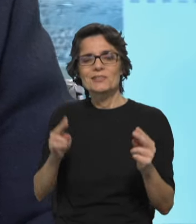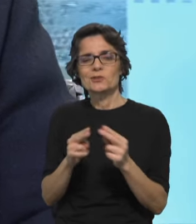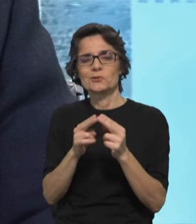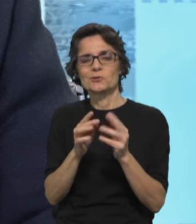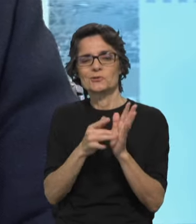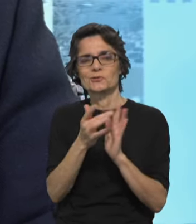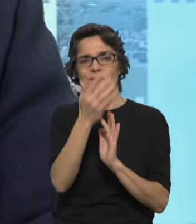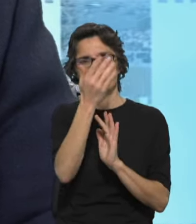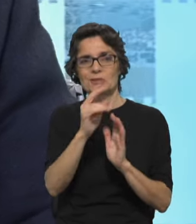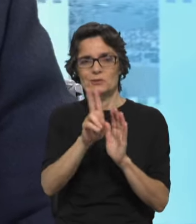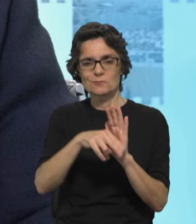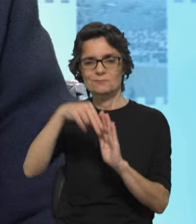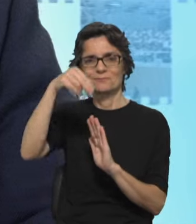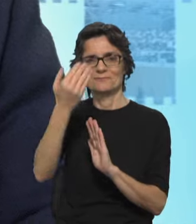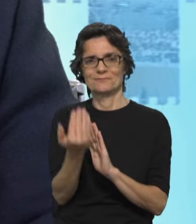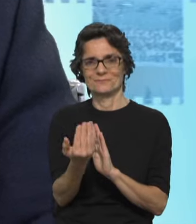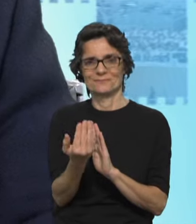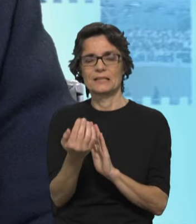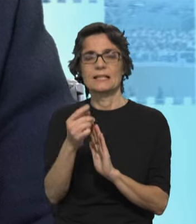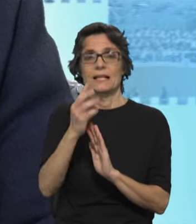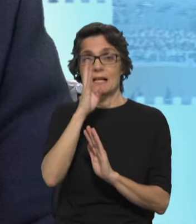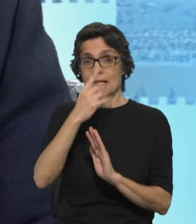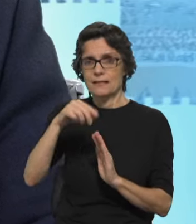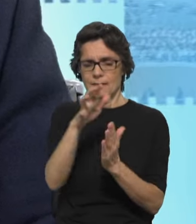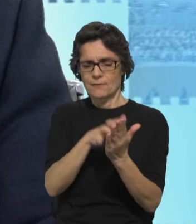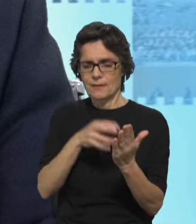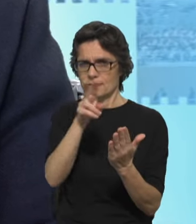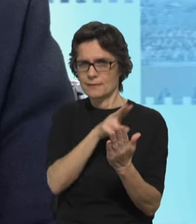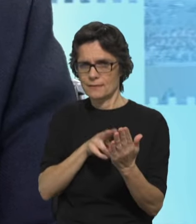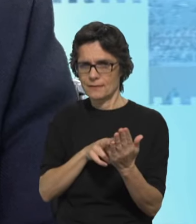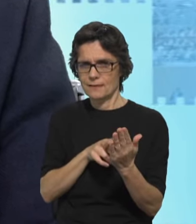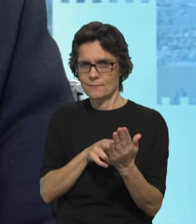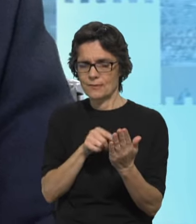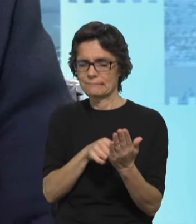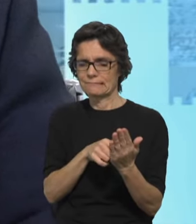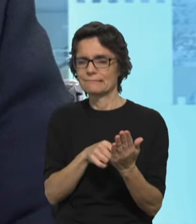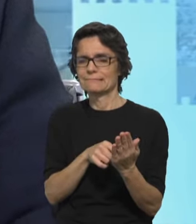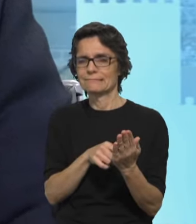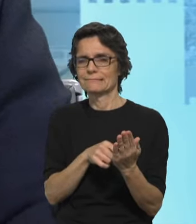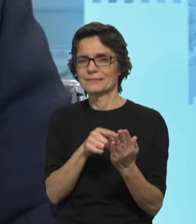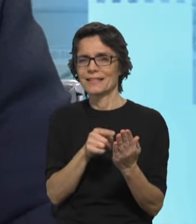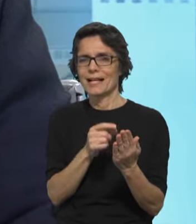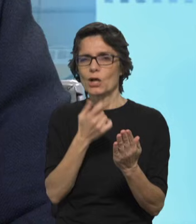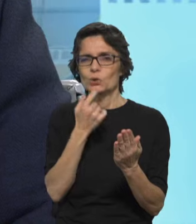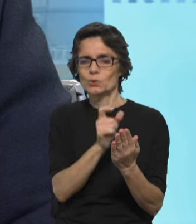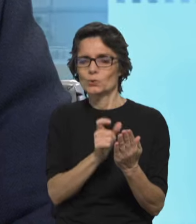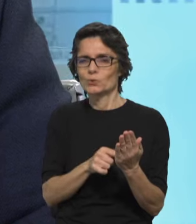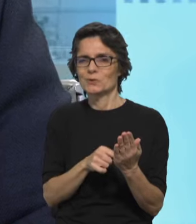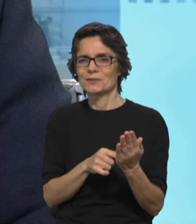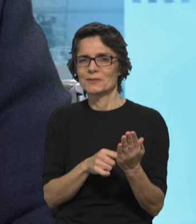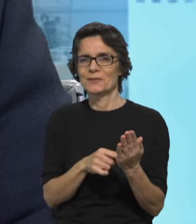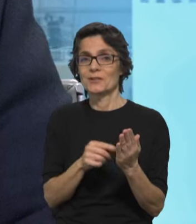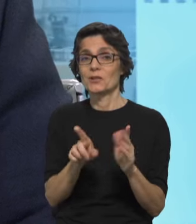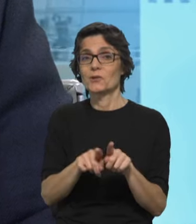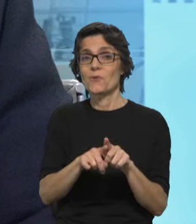E se olharmos bem este texto, vemos que temos aqui quase todos os elementos de uma celebração litúrgica